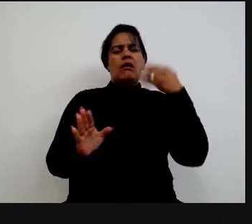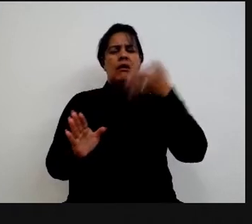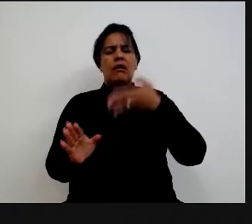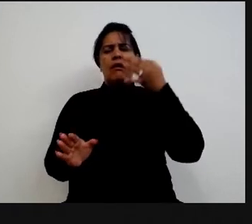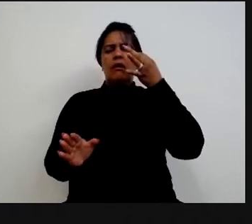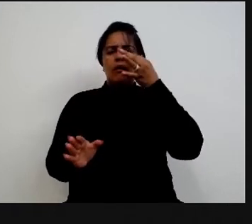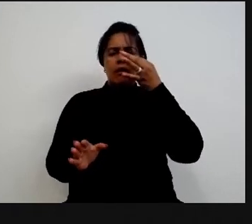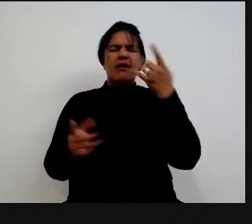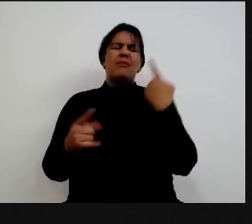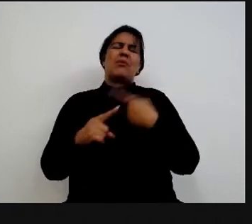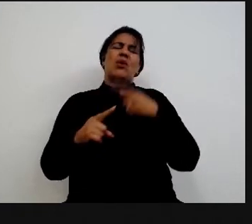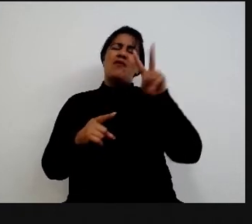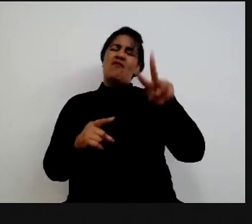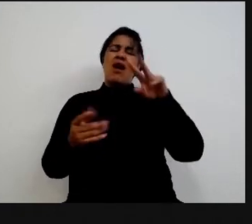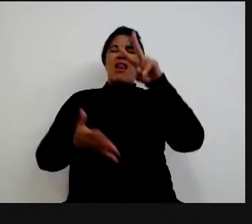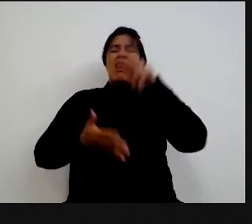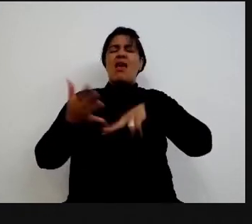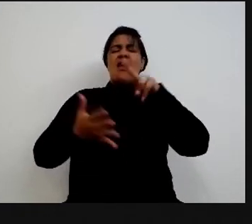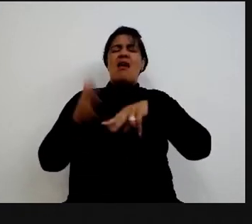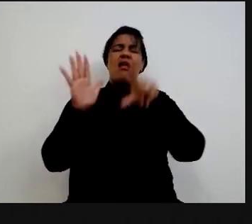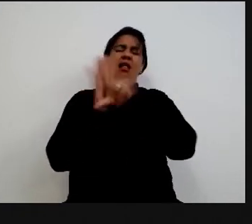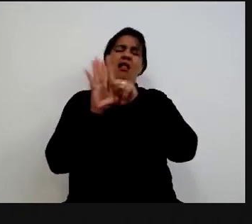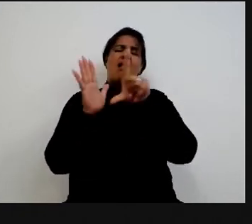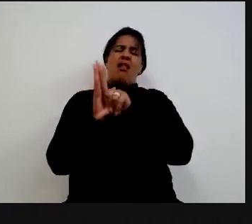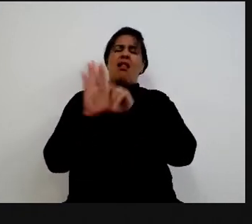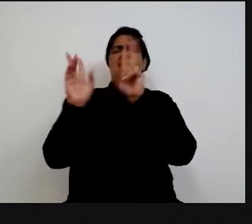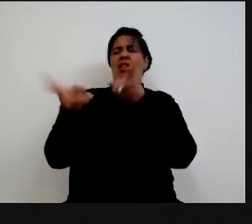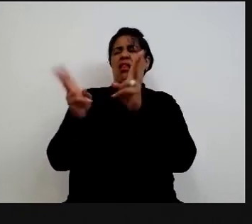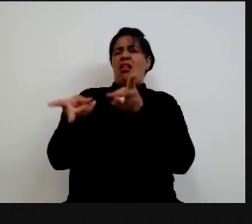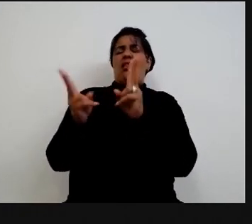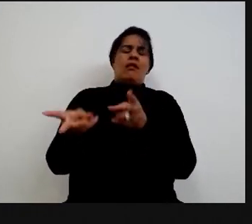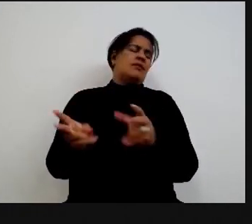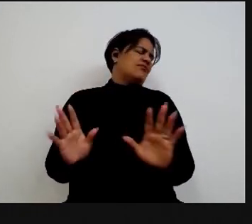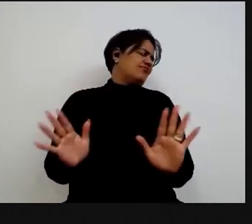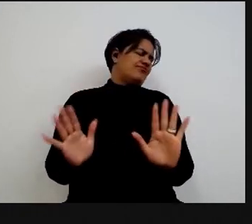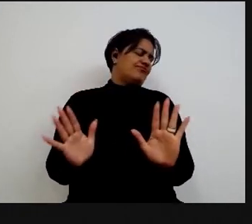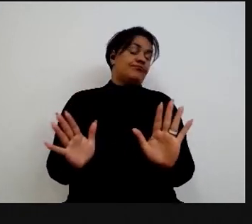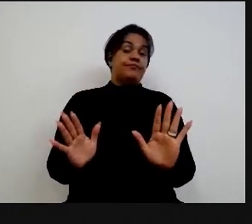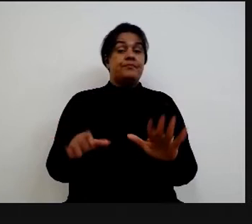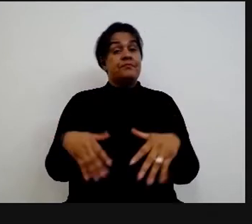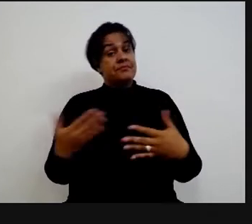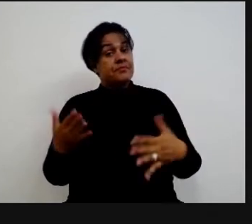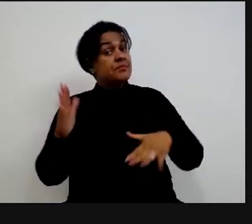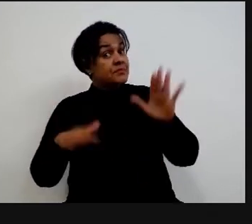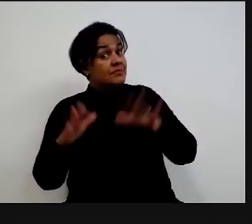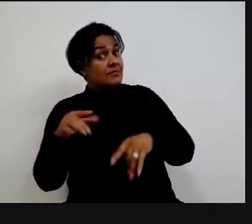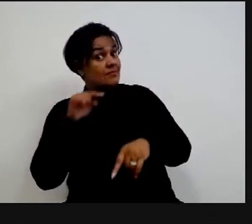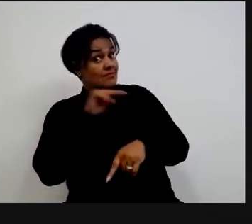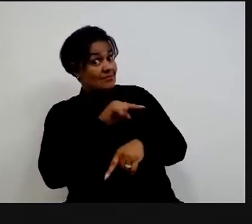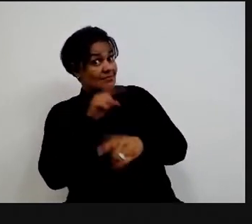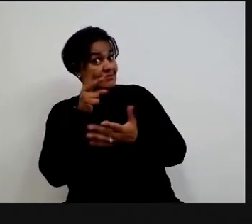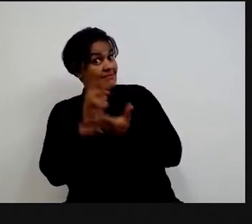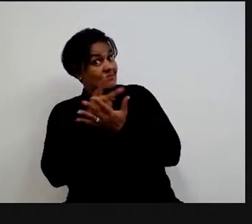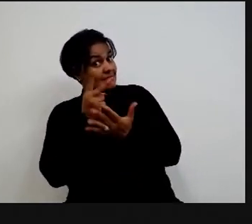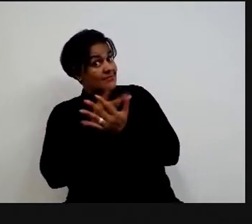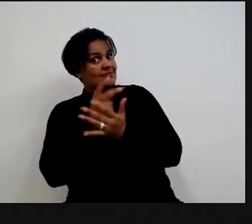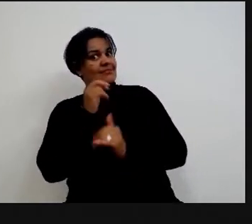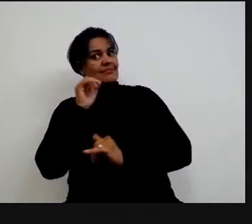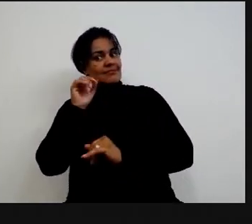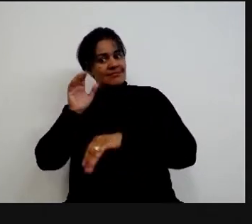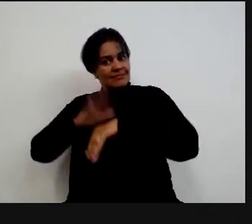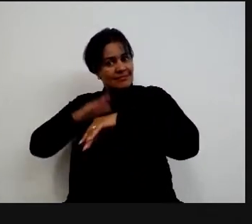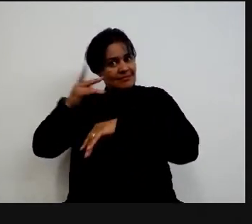vai ficar lendo a lei comigo. Então, talvez esse conteúdo seja melhor deixar no auto-institucional